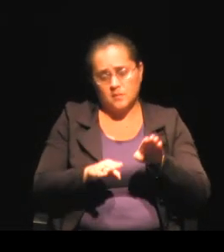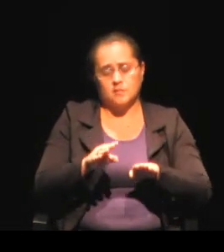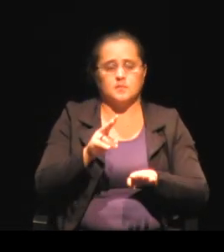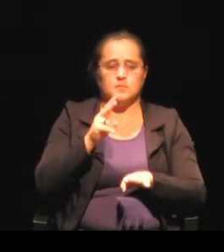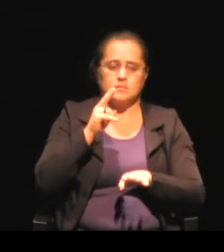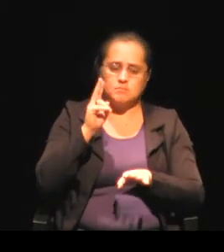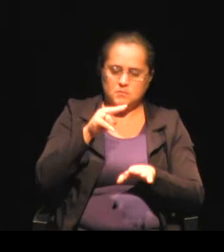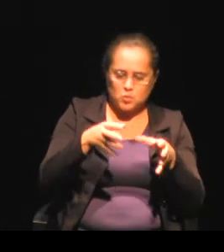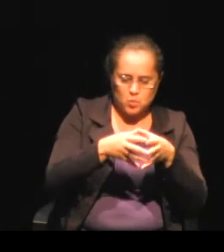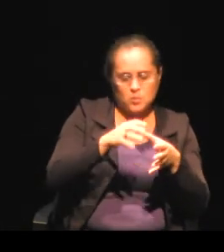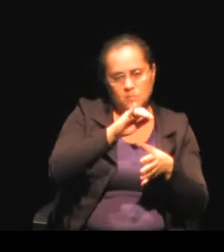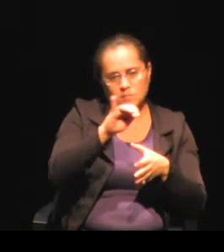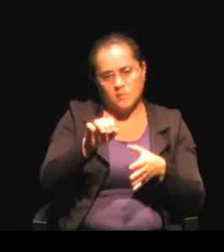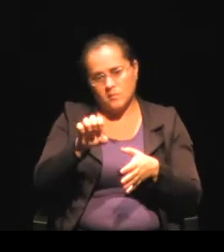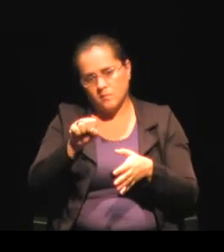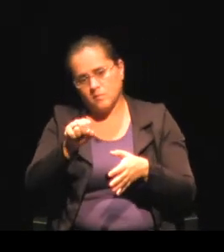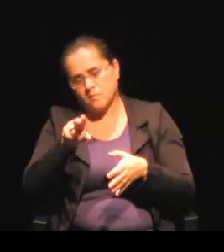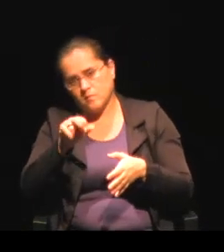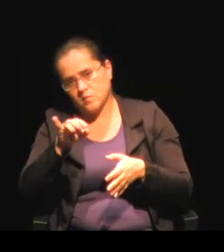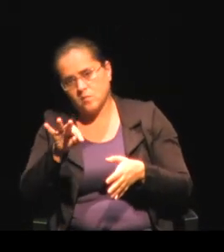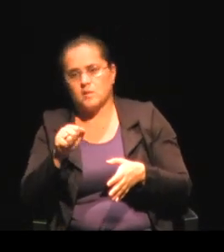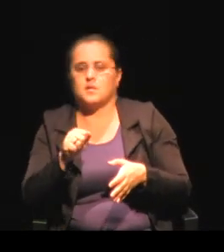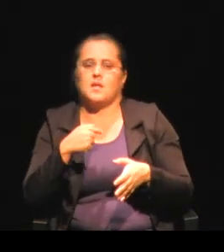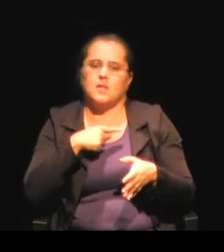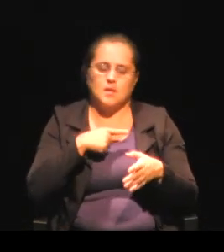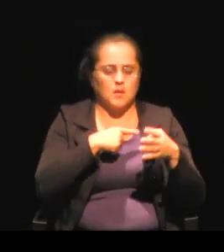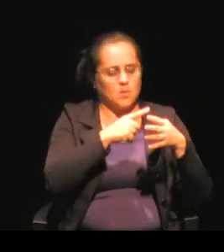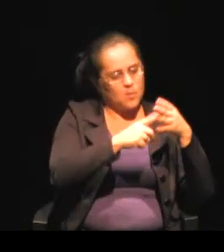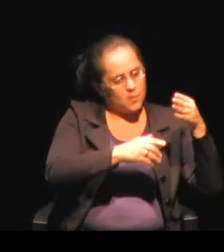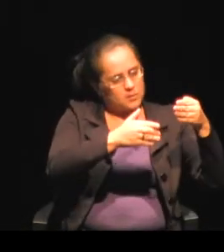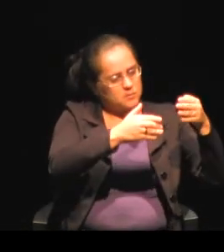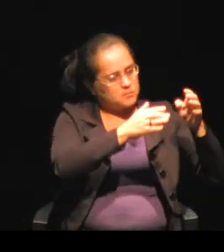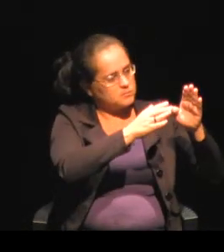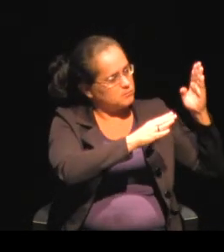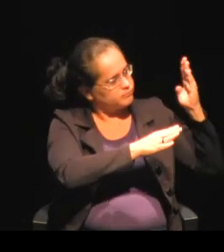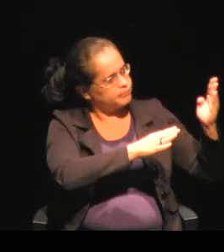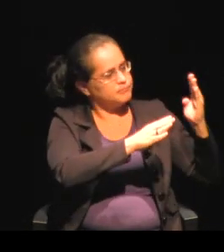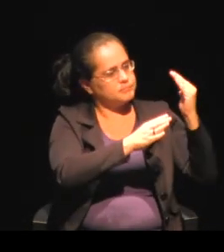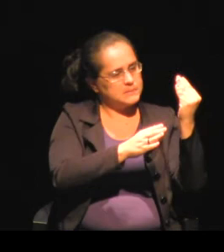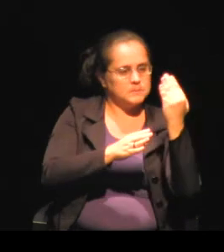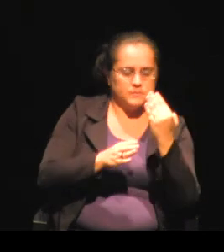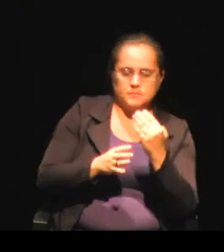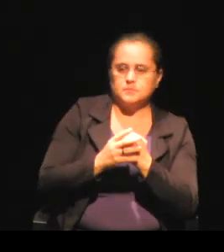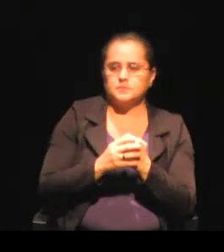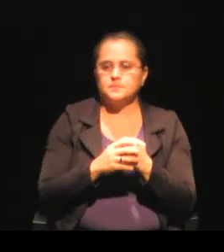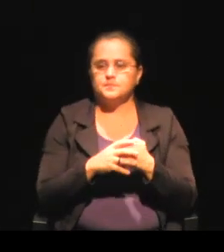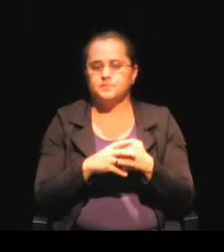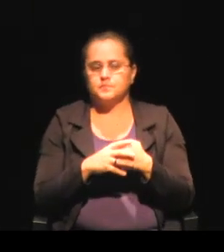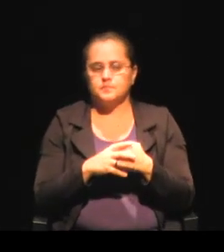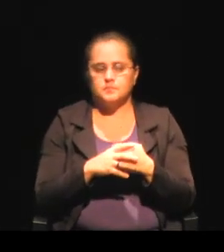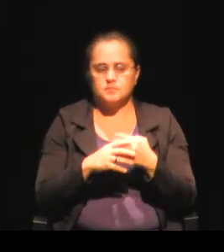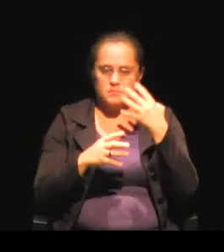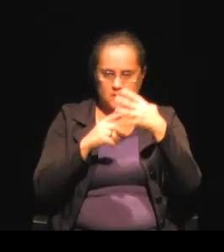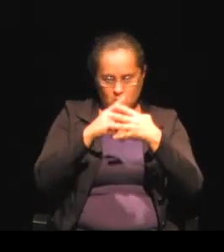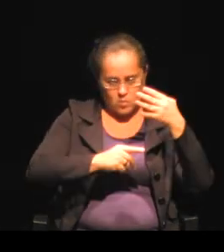que estavam espalhadas pelo território e que está aqui, olha, essa construção à direita aqui. E ele reproduz